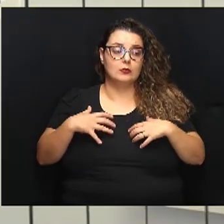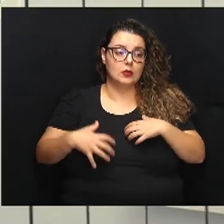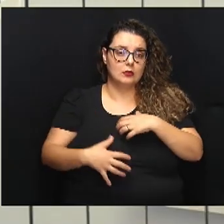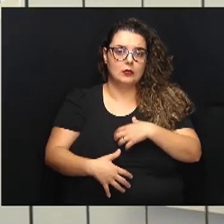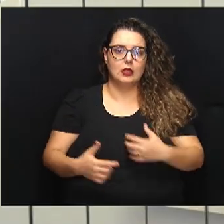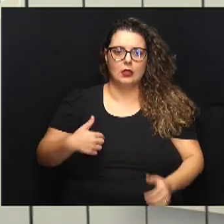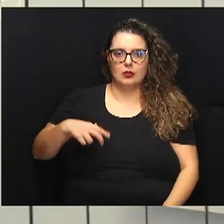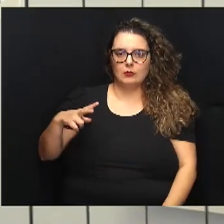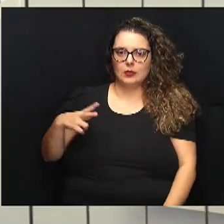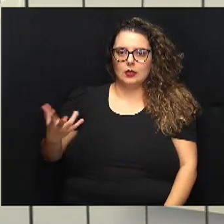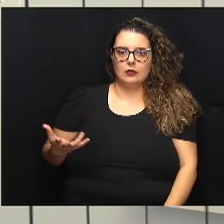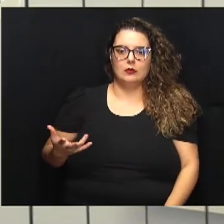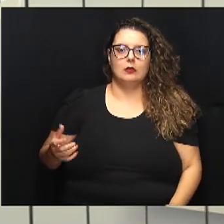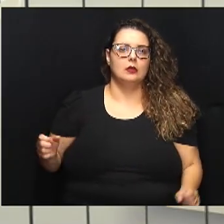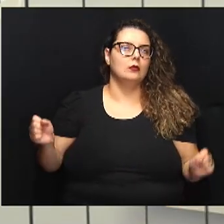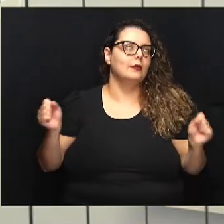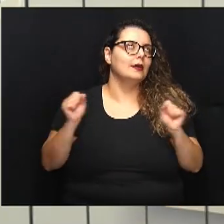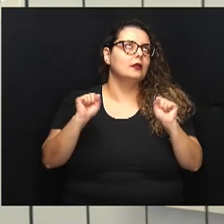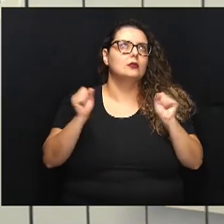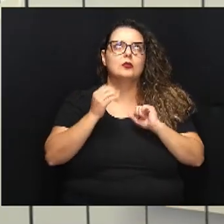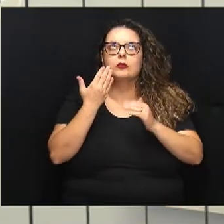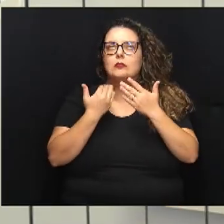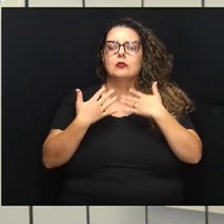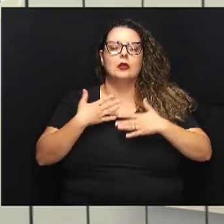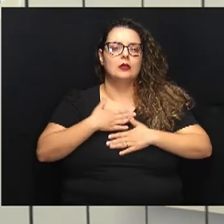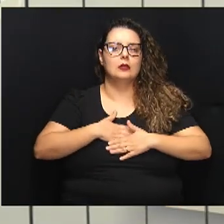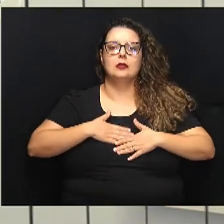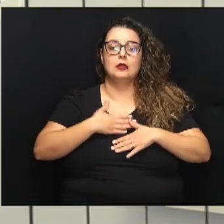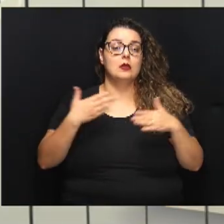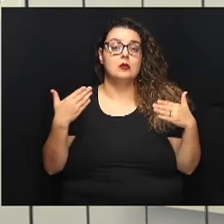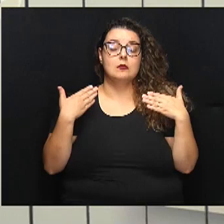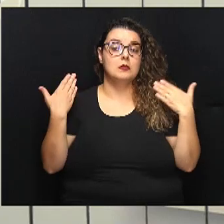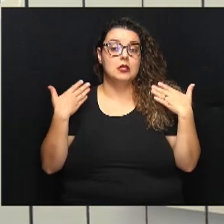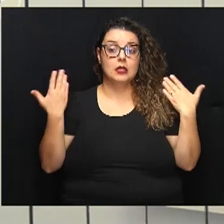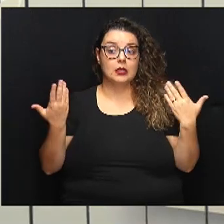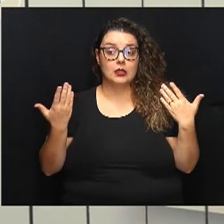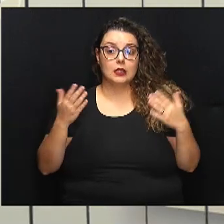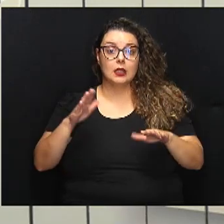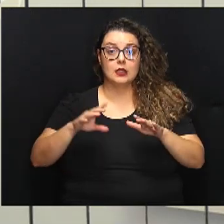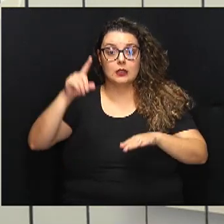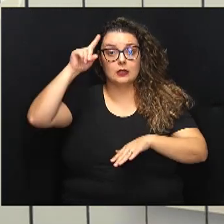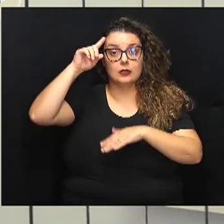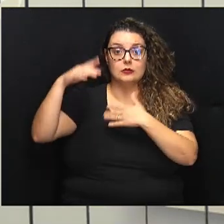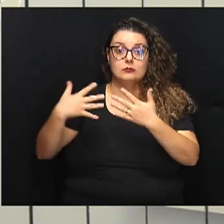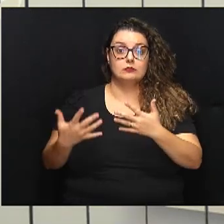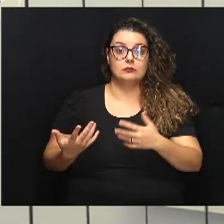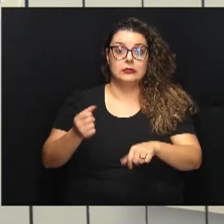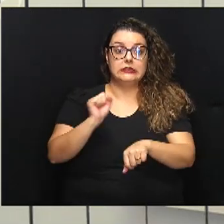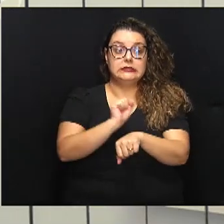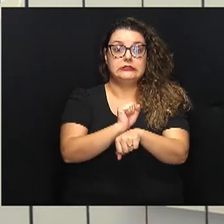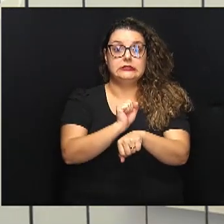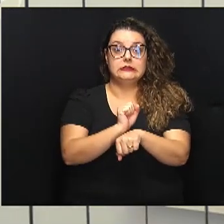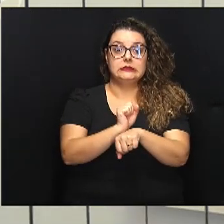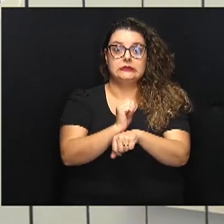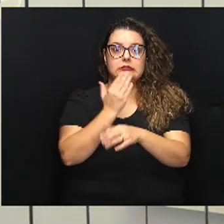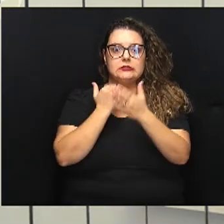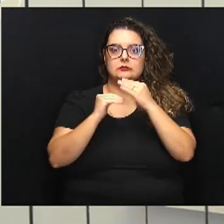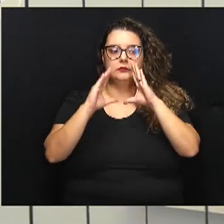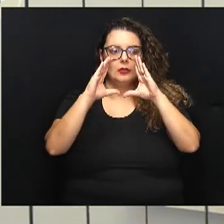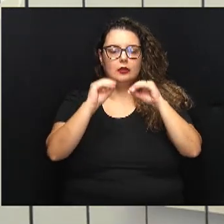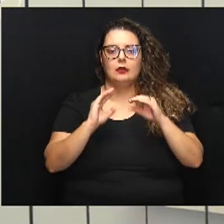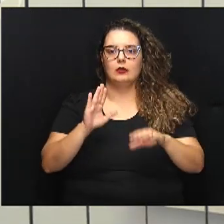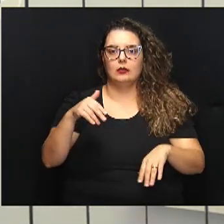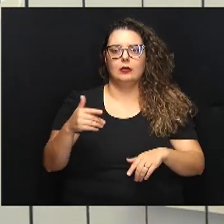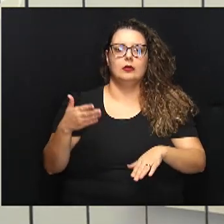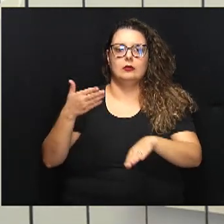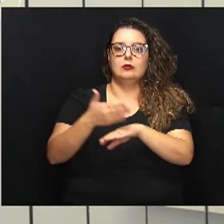Eu, particularmente, eu amo comer, me dá prazer, me dá alegria. Às vezes no meu dia eu fico esperando um jantar quando eu vou num